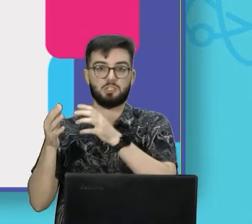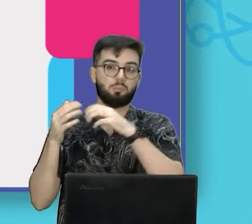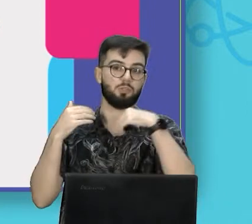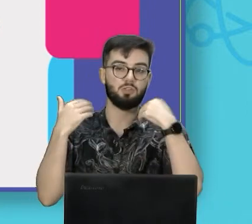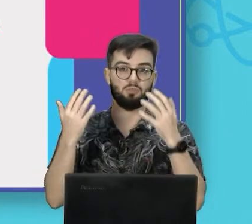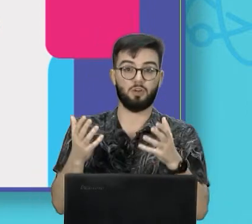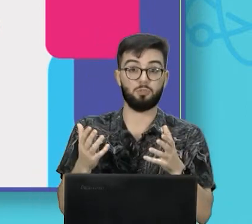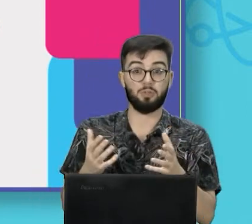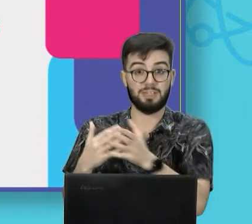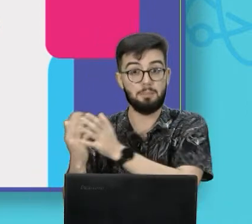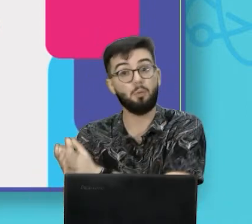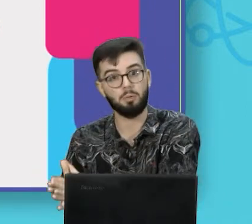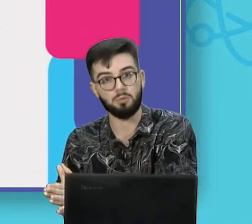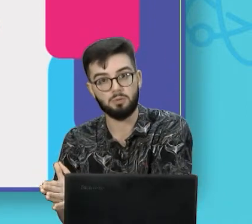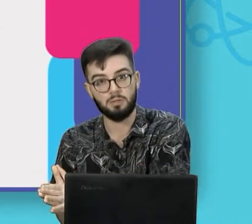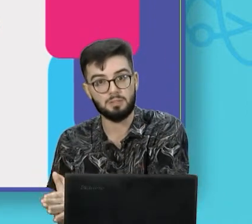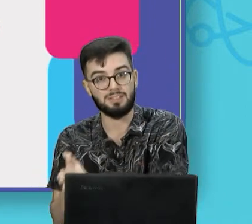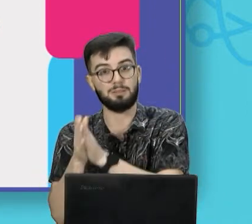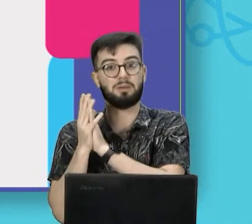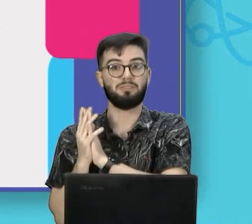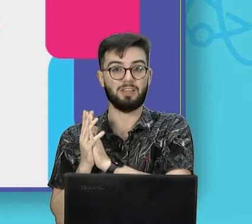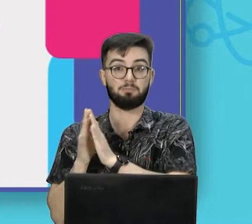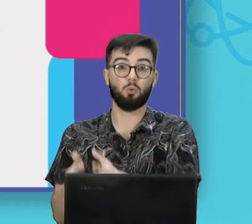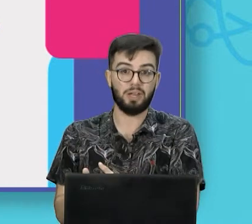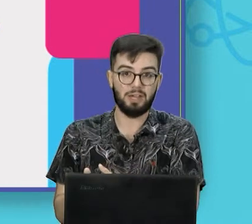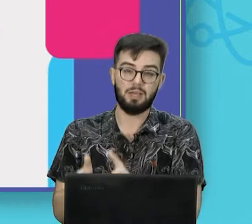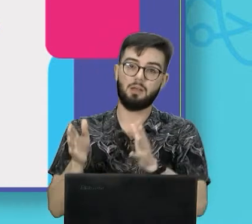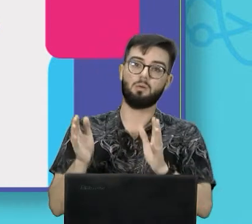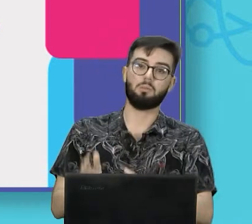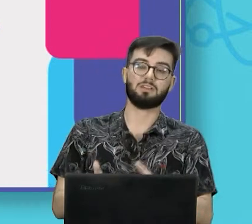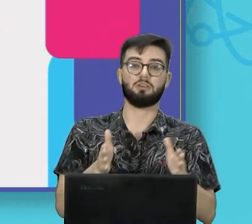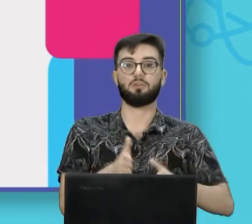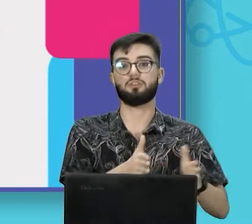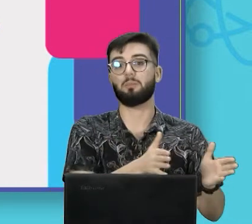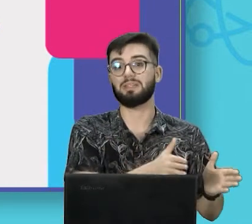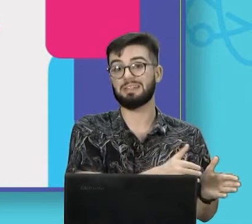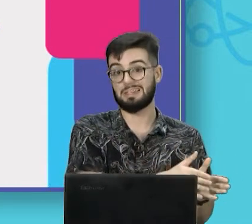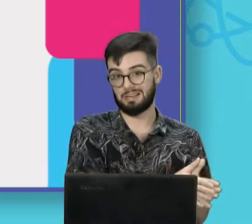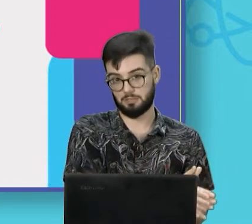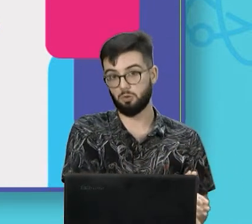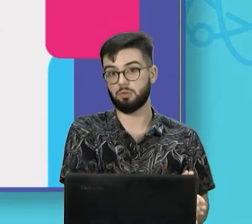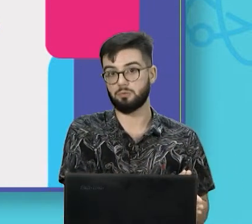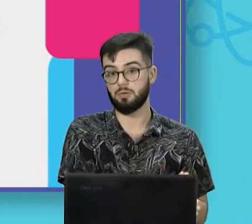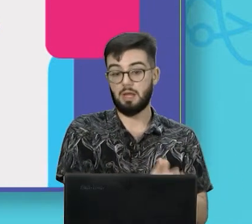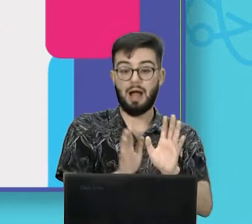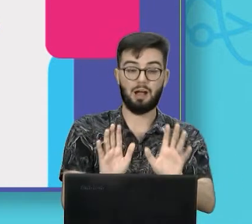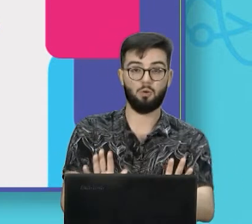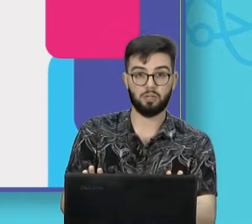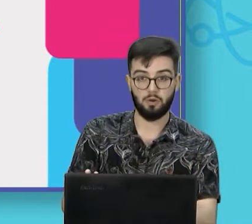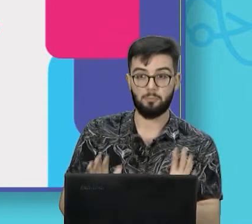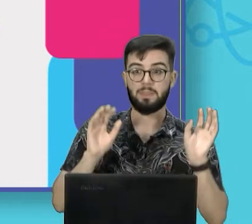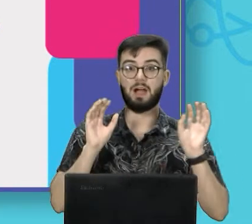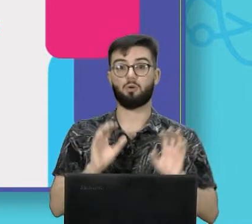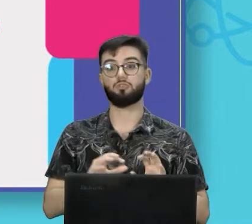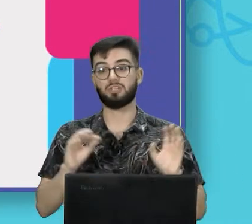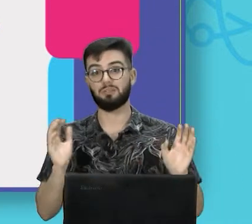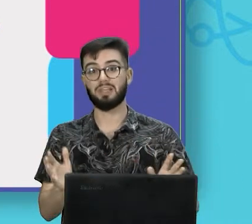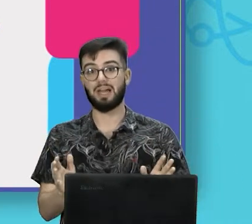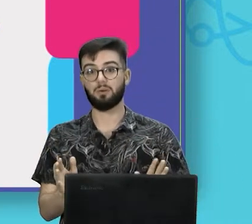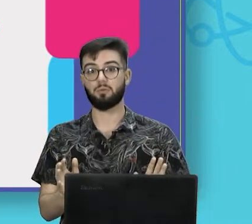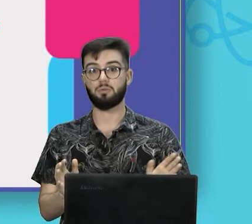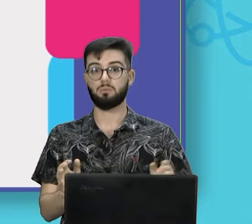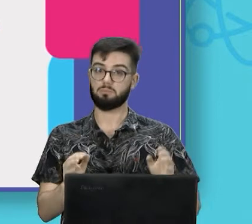professadas não podiam ter suas reuniões em público tinha que ser privada porque o Brasil era oficialmente católico agora não